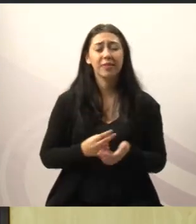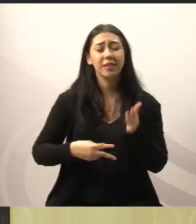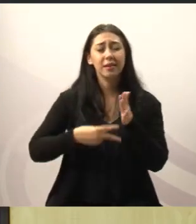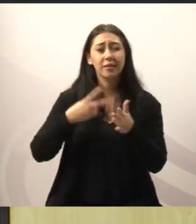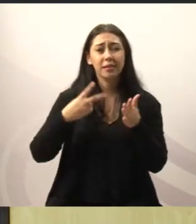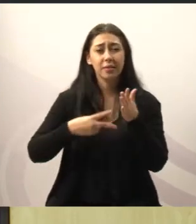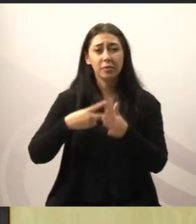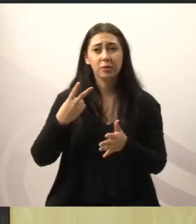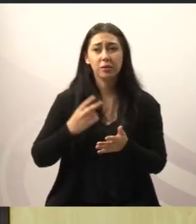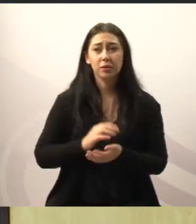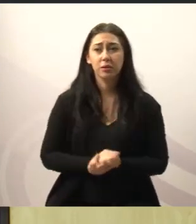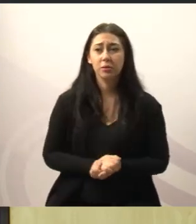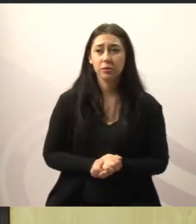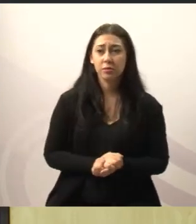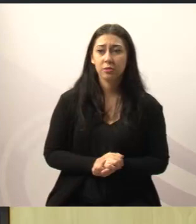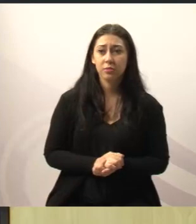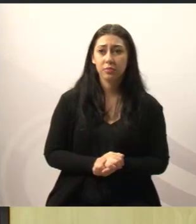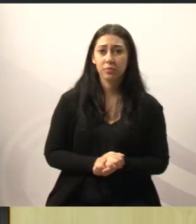que apresente